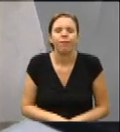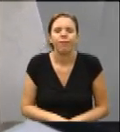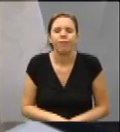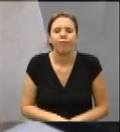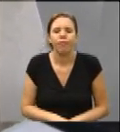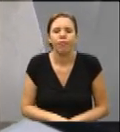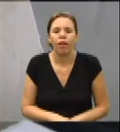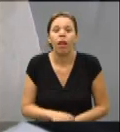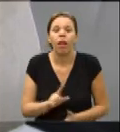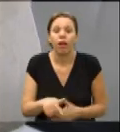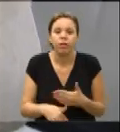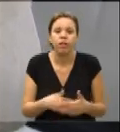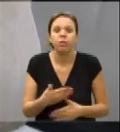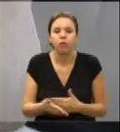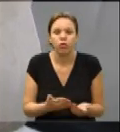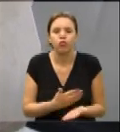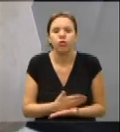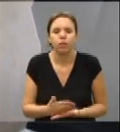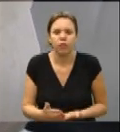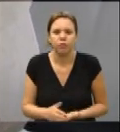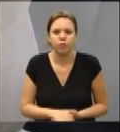É nessa etapa aqui que a gente começa